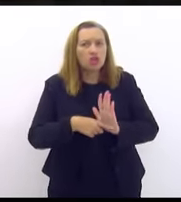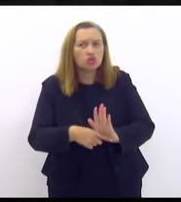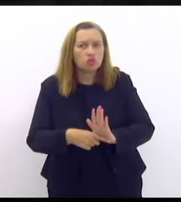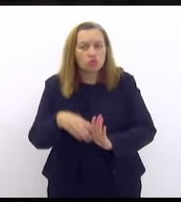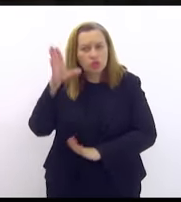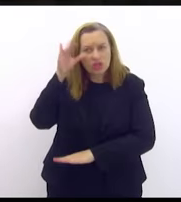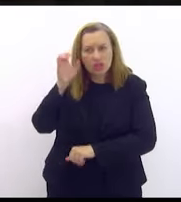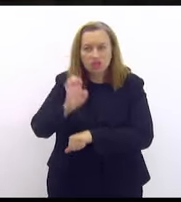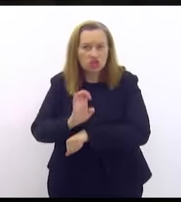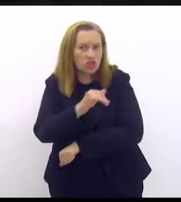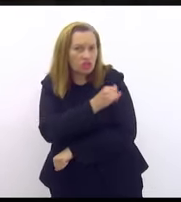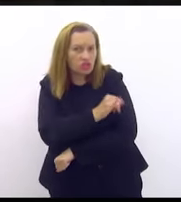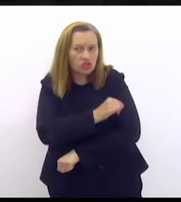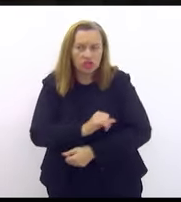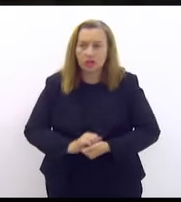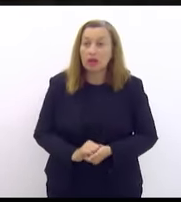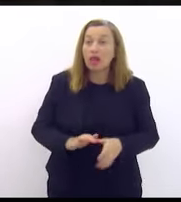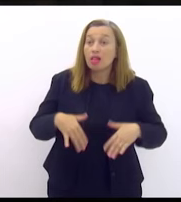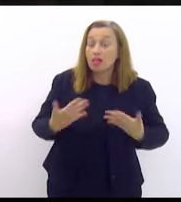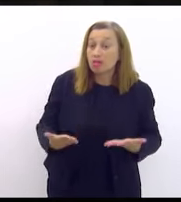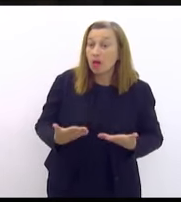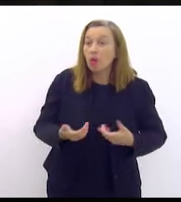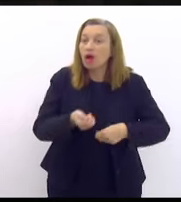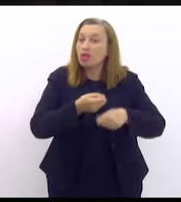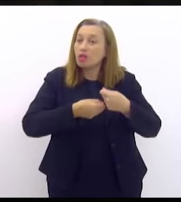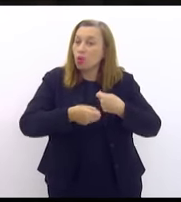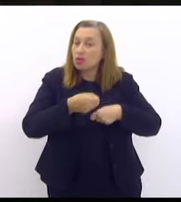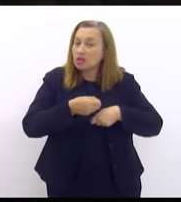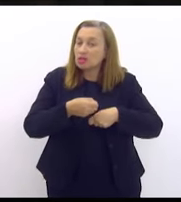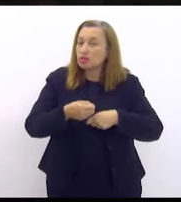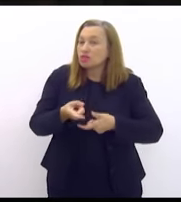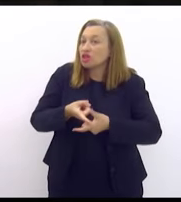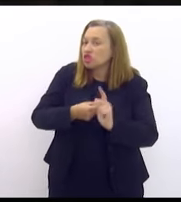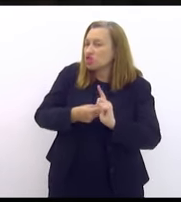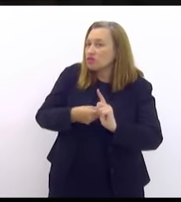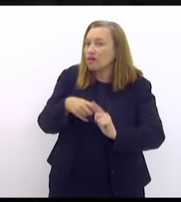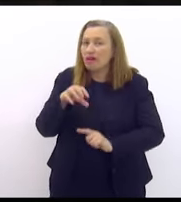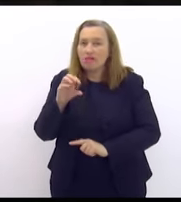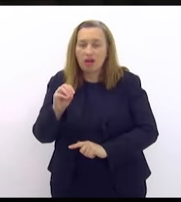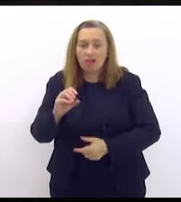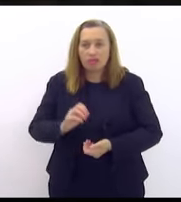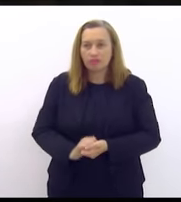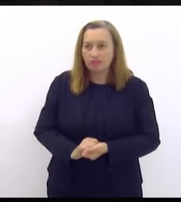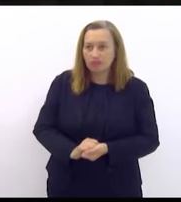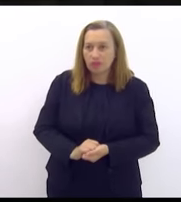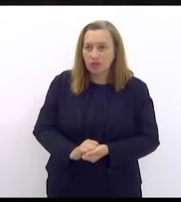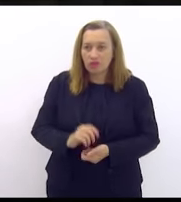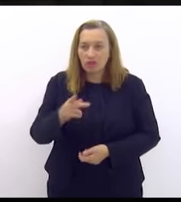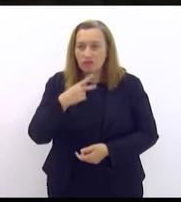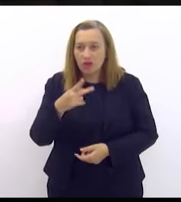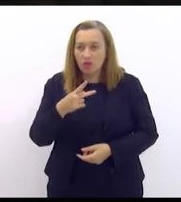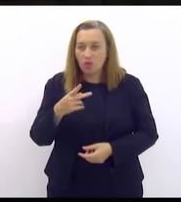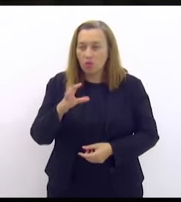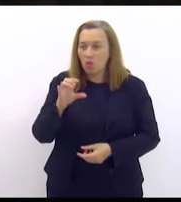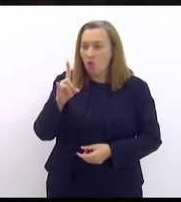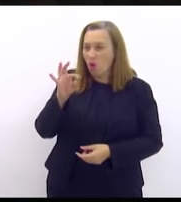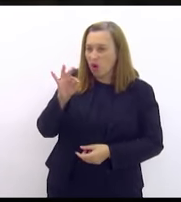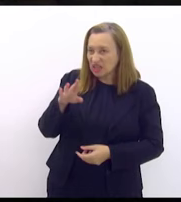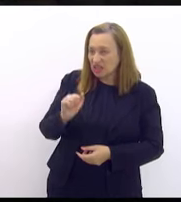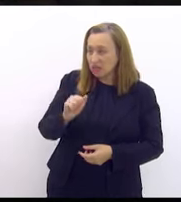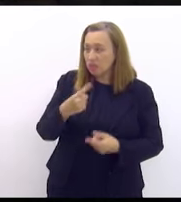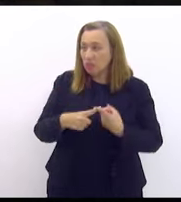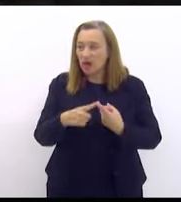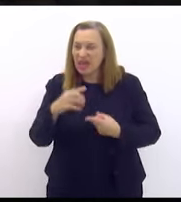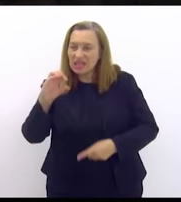do estado do Rio de Janeiro. Então, a renegociação da dívida é o aspecto zero. Eu nem coloco isso como um ponto, porque isso é o zero. E